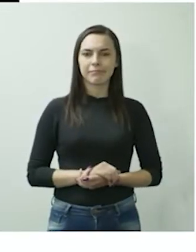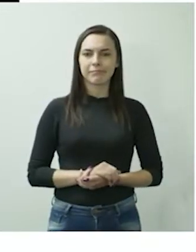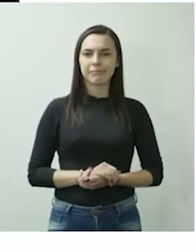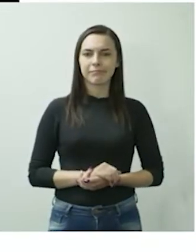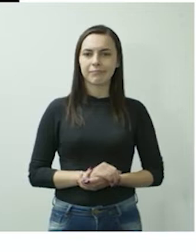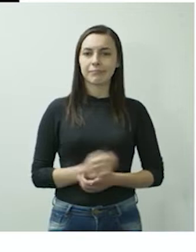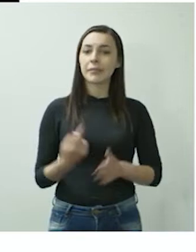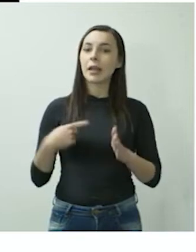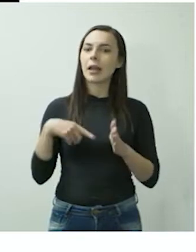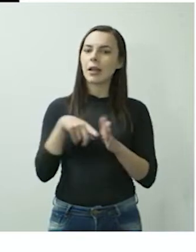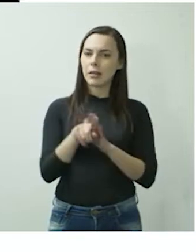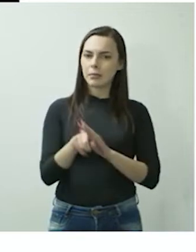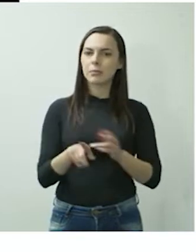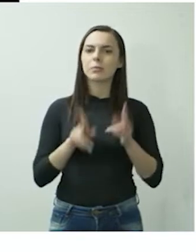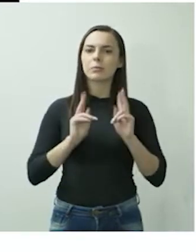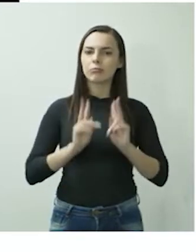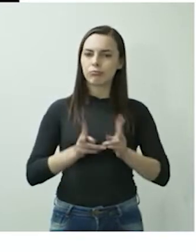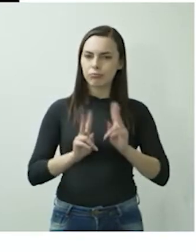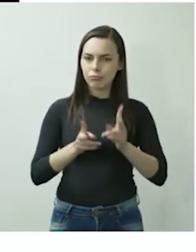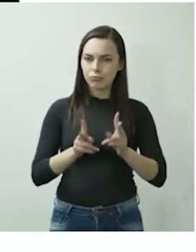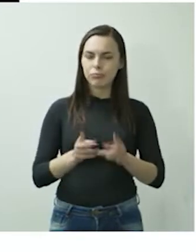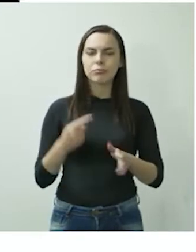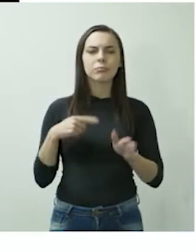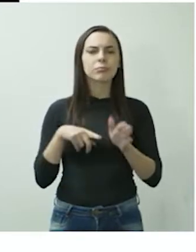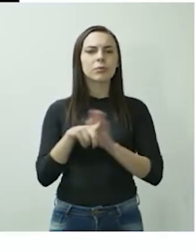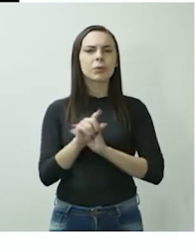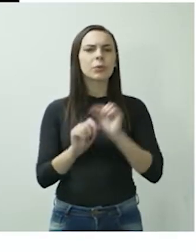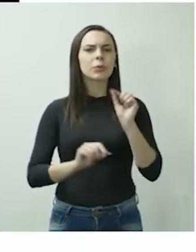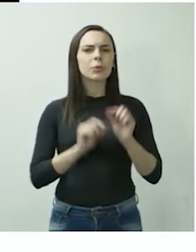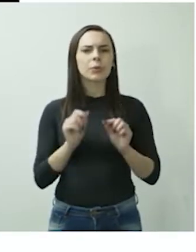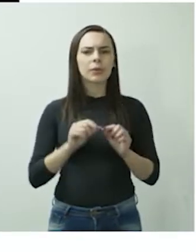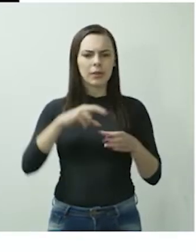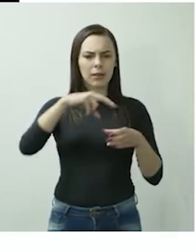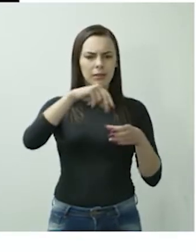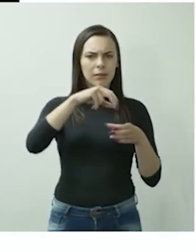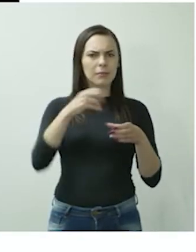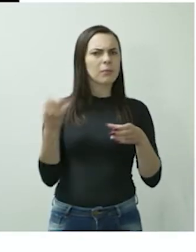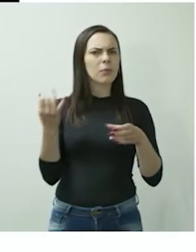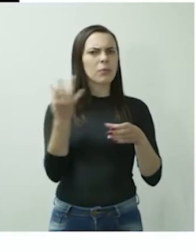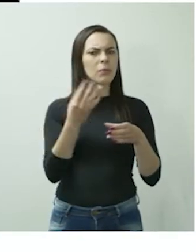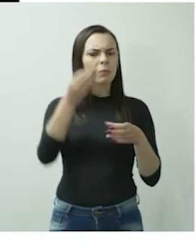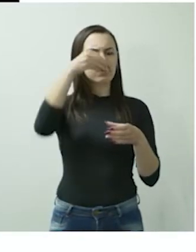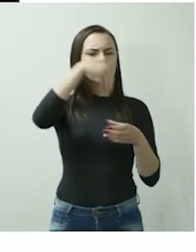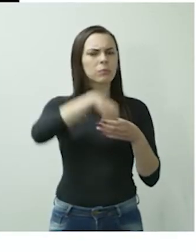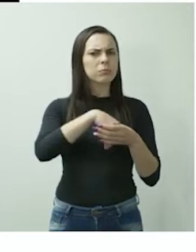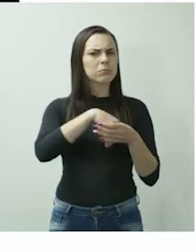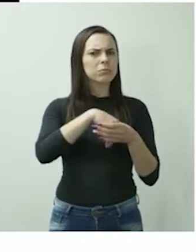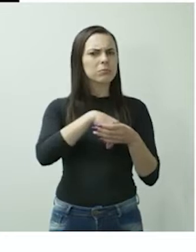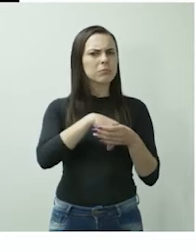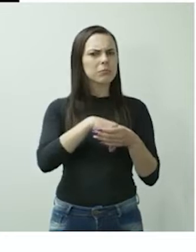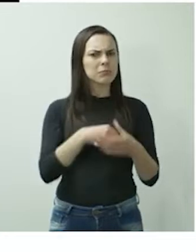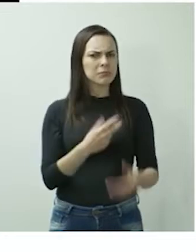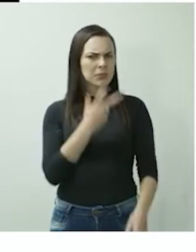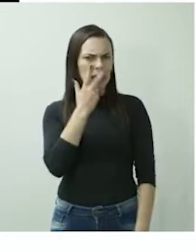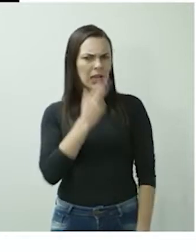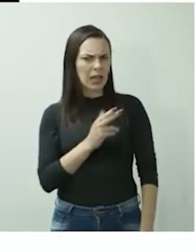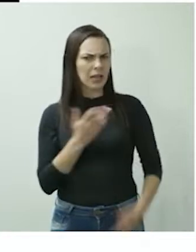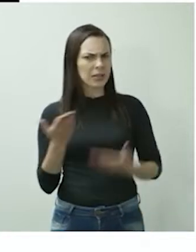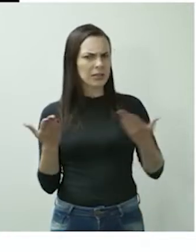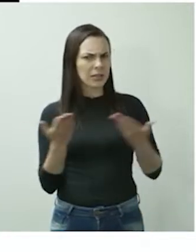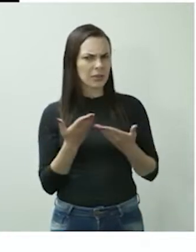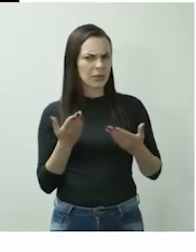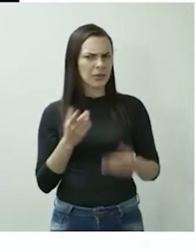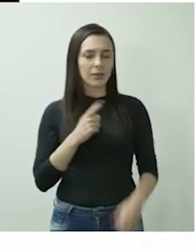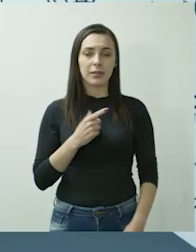pergunta continua a mesma. Quantas tampinhas há no pote? Você acha que agora as tampinhas